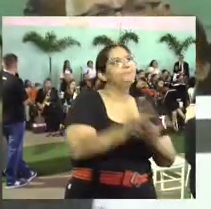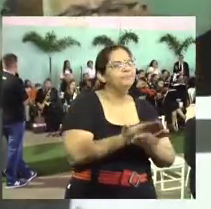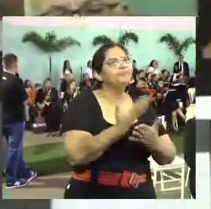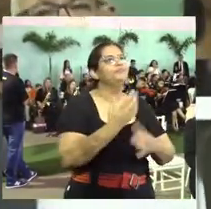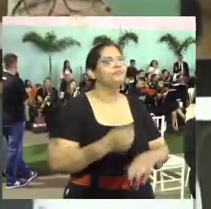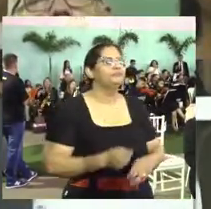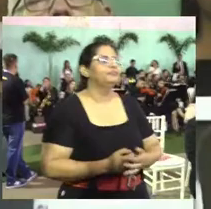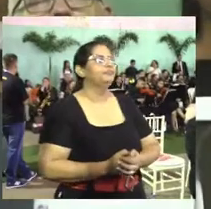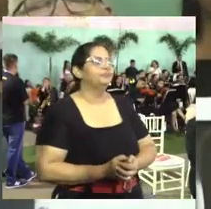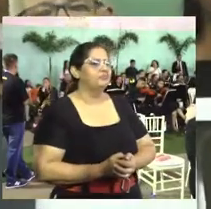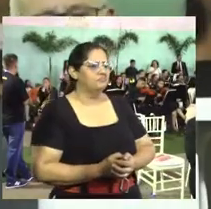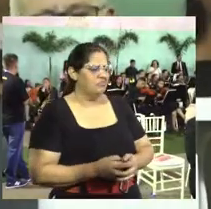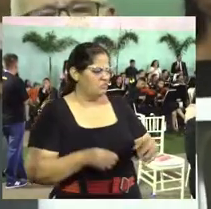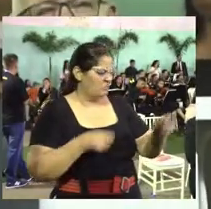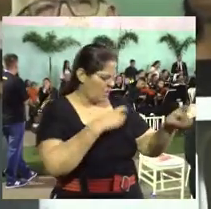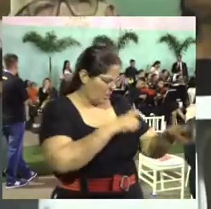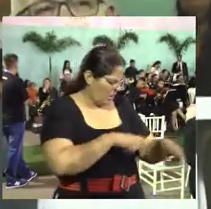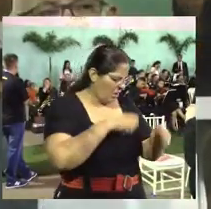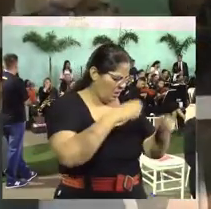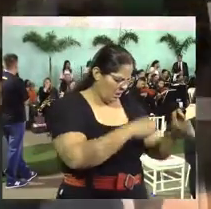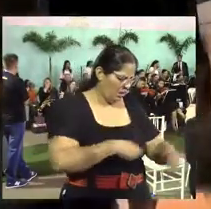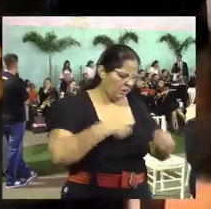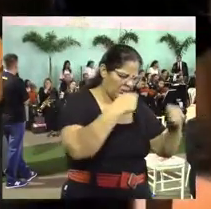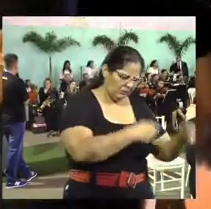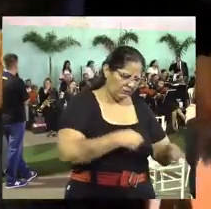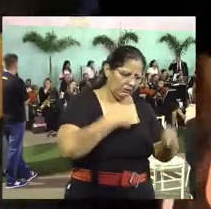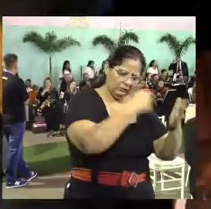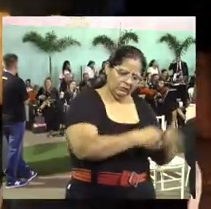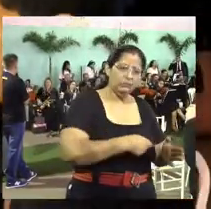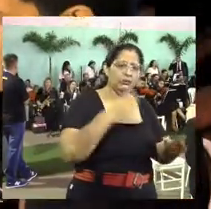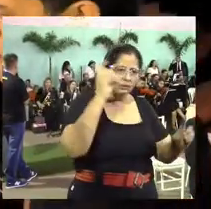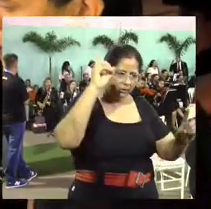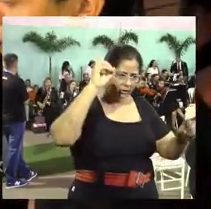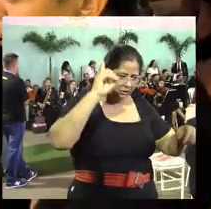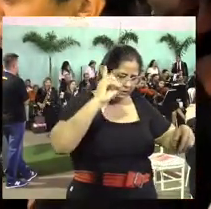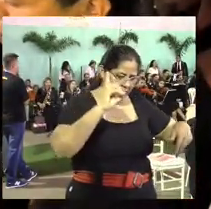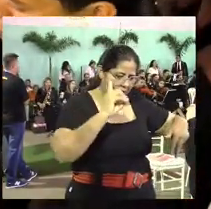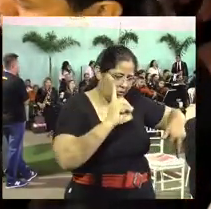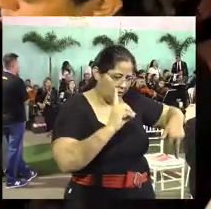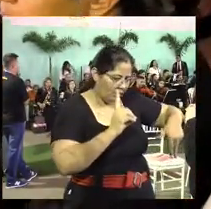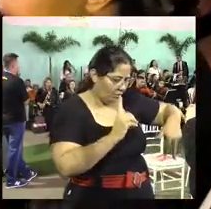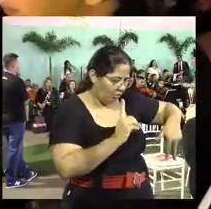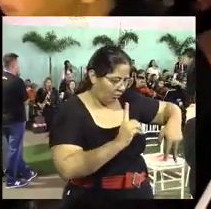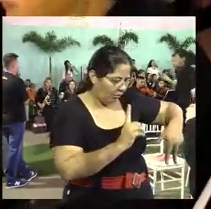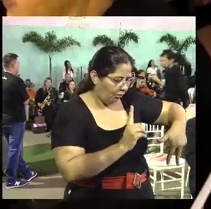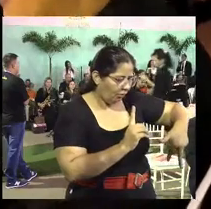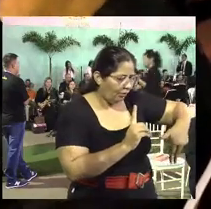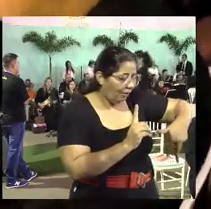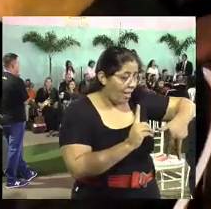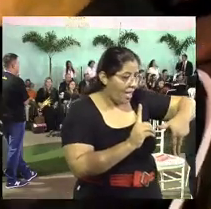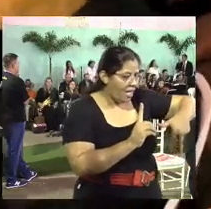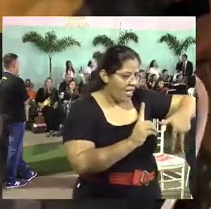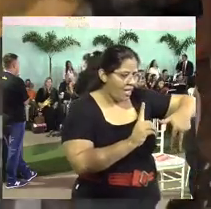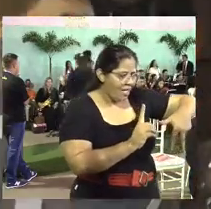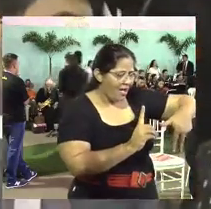e vai para o campo de batalha eu estou na retaguarda pode ir que eu vou cuidar